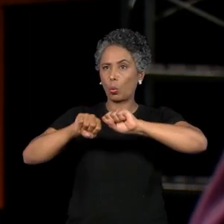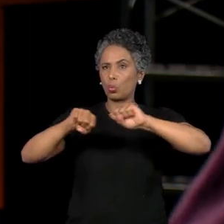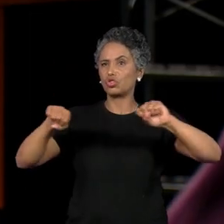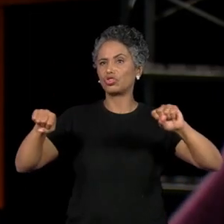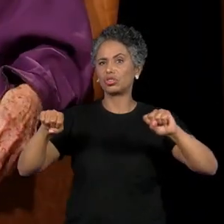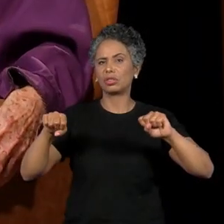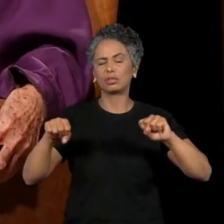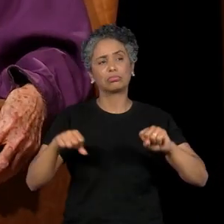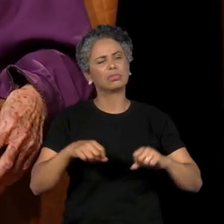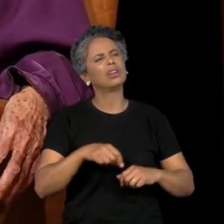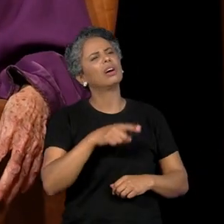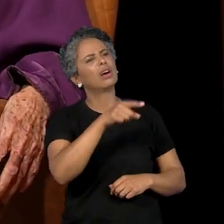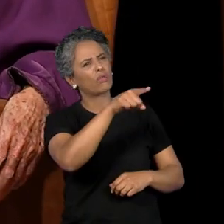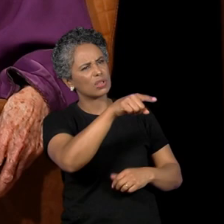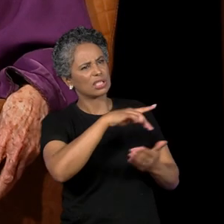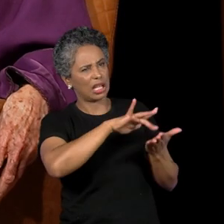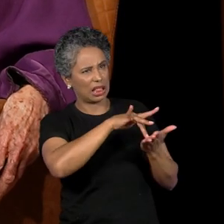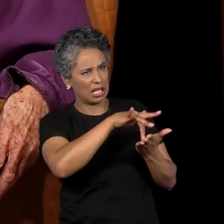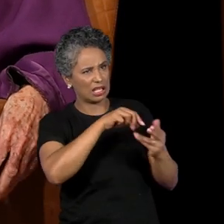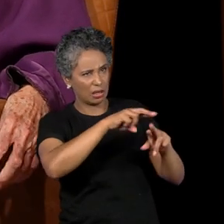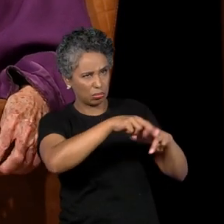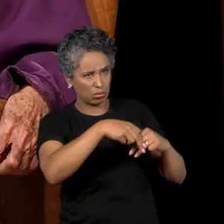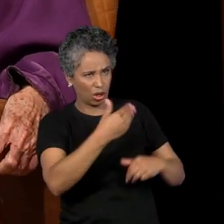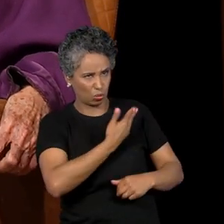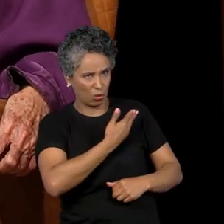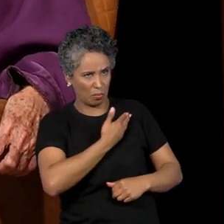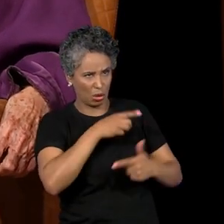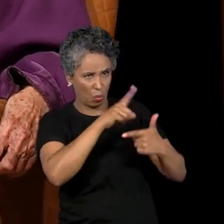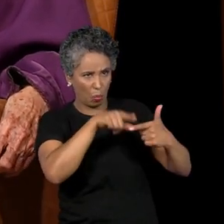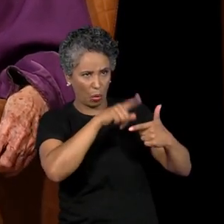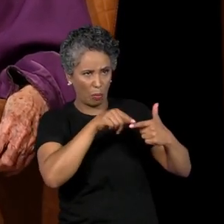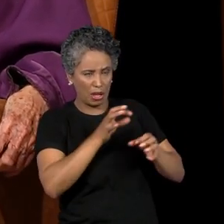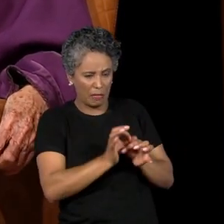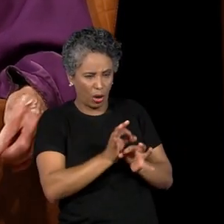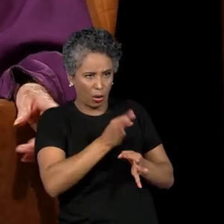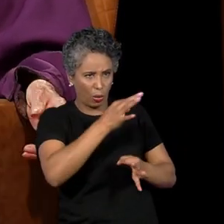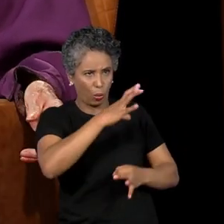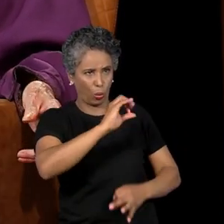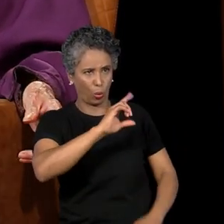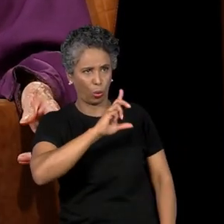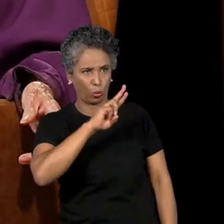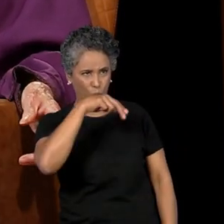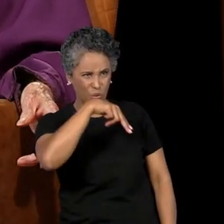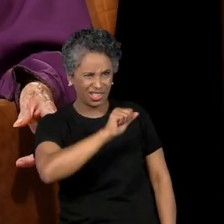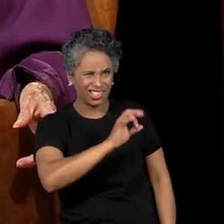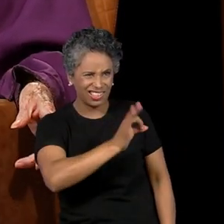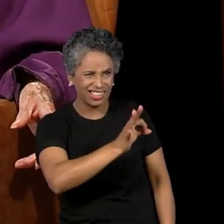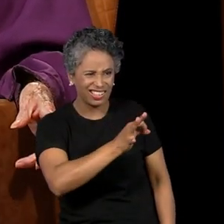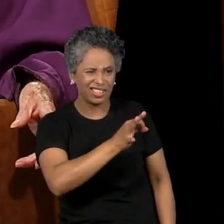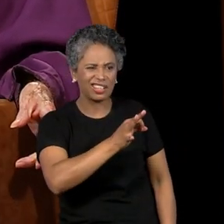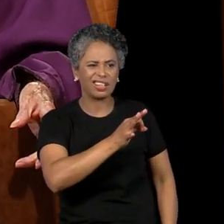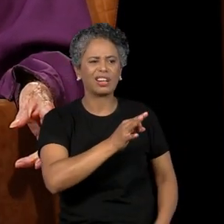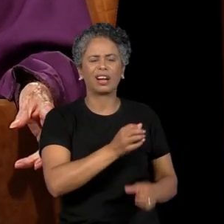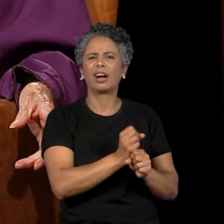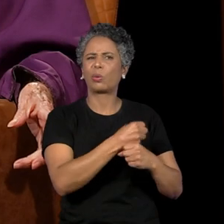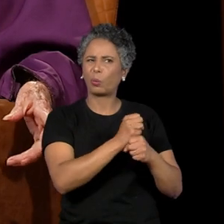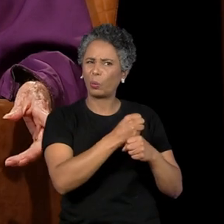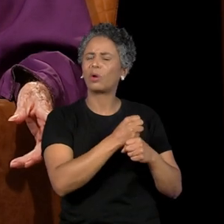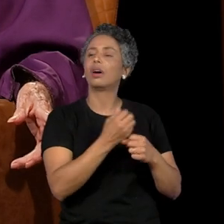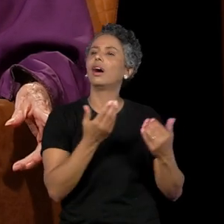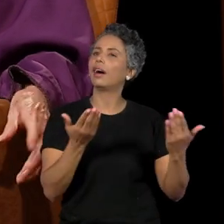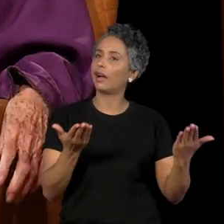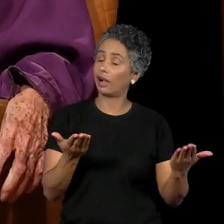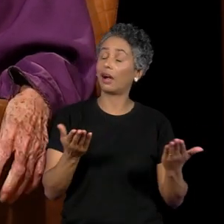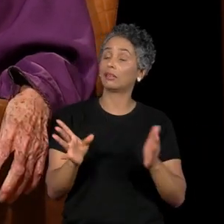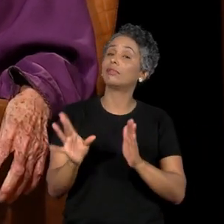amigo seu? Um amigo meu, que estava no ginásio, né? Eu acho que a gente estava no